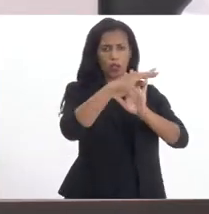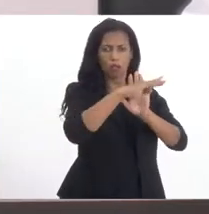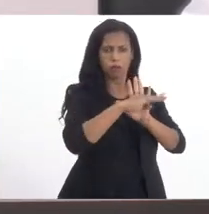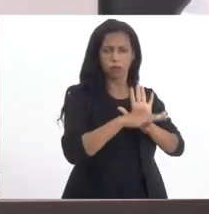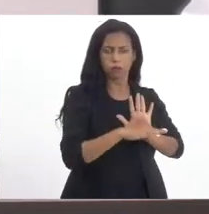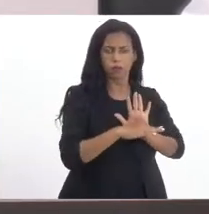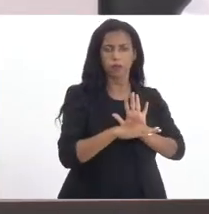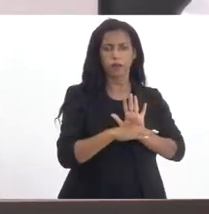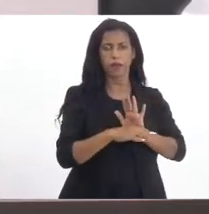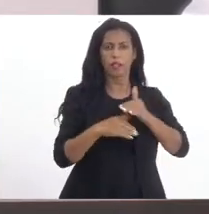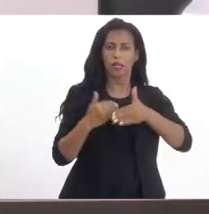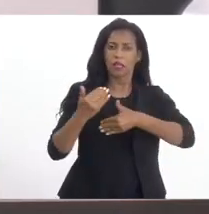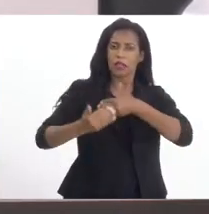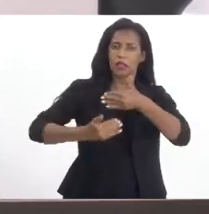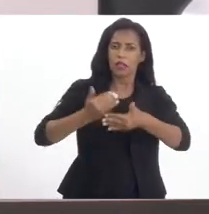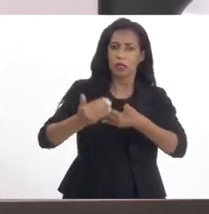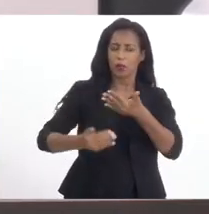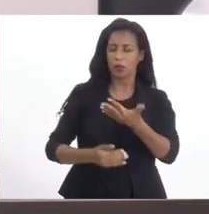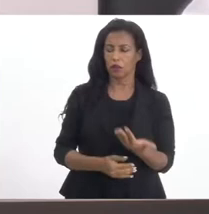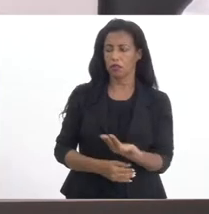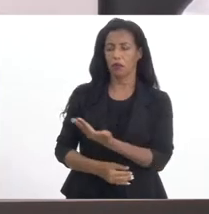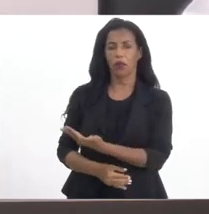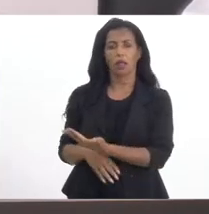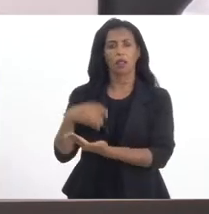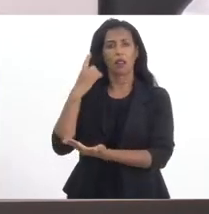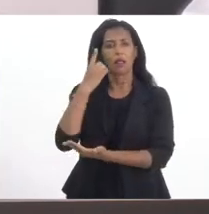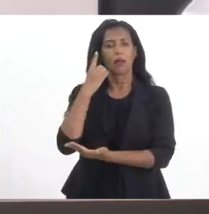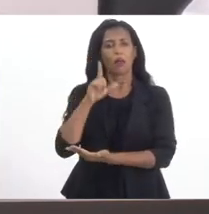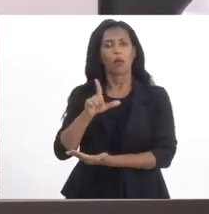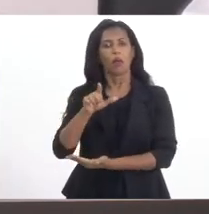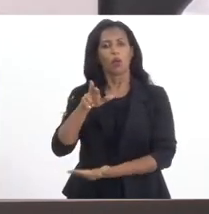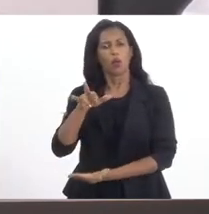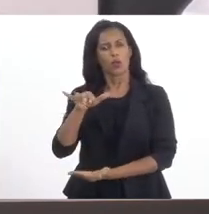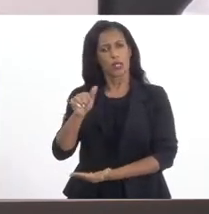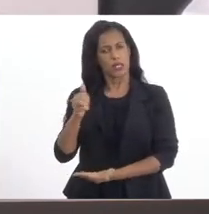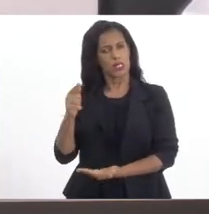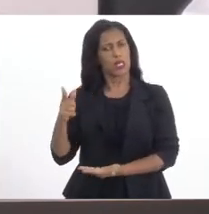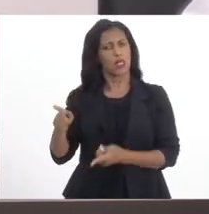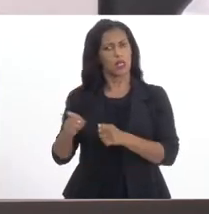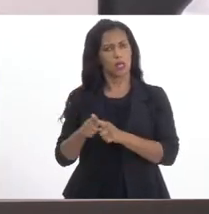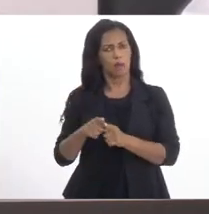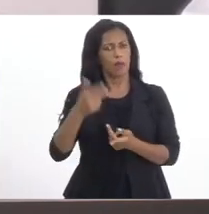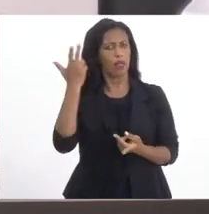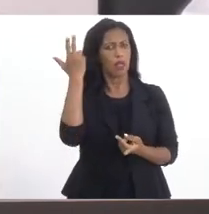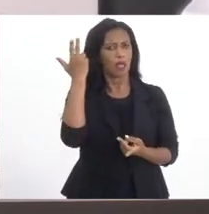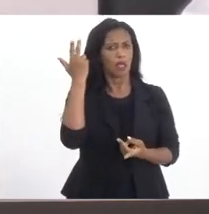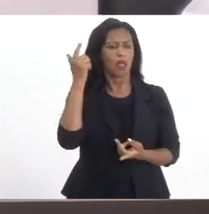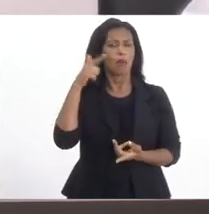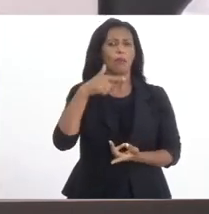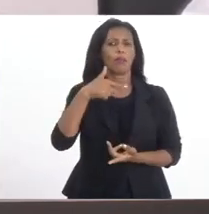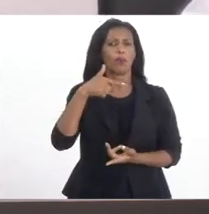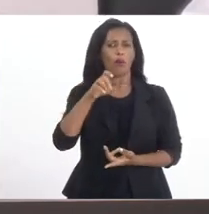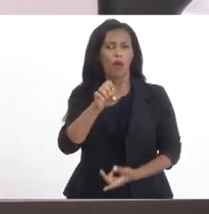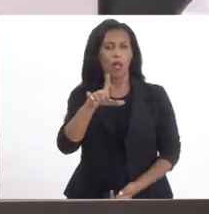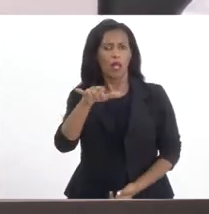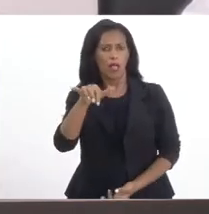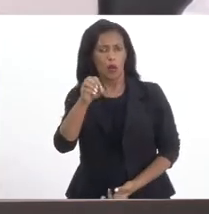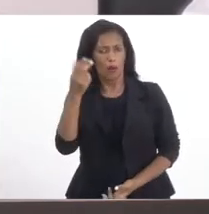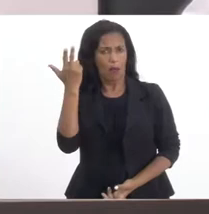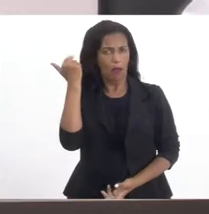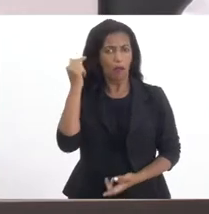comigo, e, na sequência, passaria aqui para a deputada Lucinha, que está aqui presencialmente, para o deputado Eliomar e para os demais deputados que estão